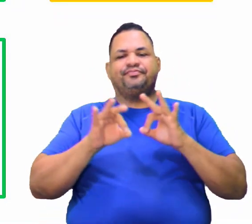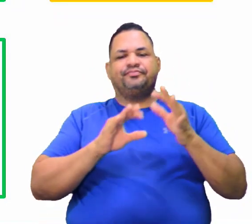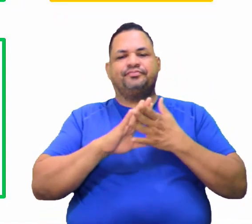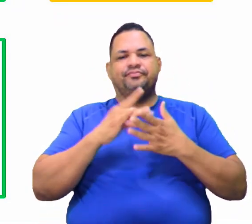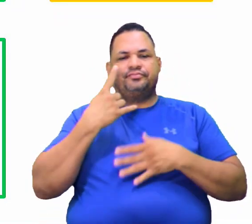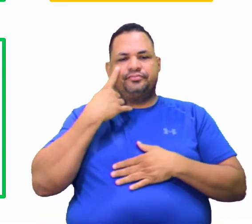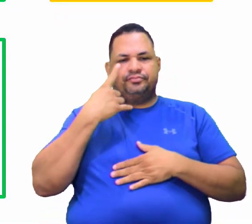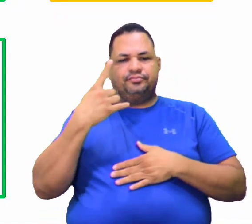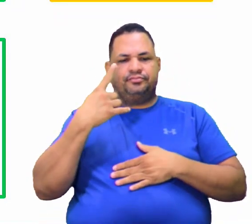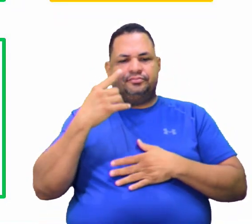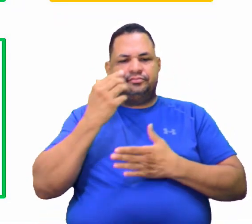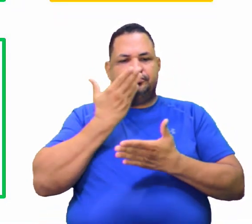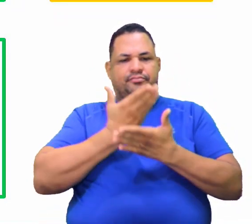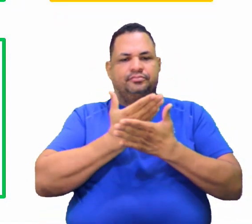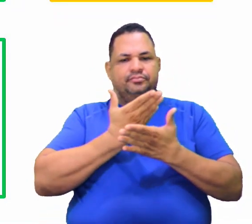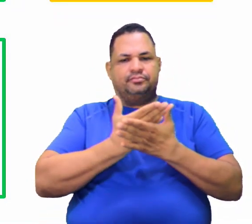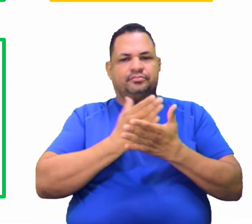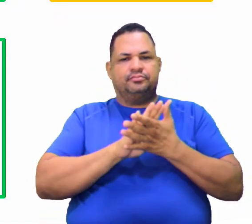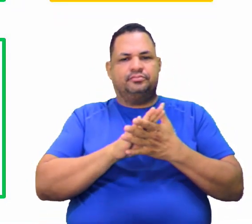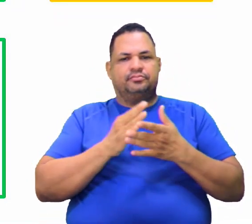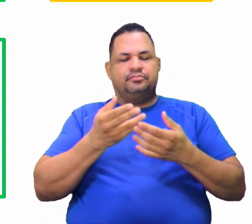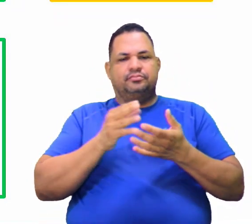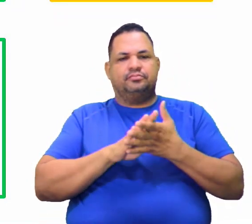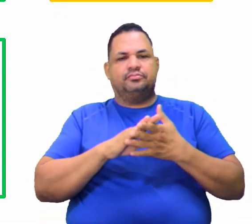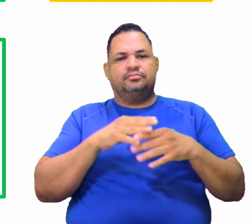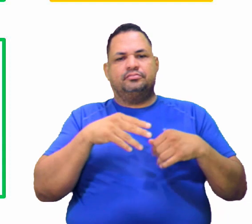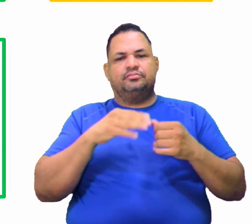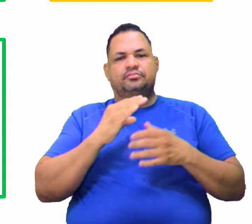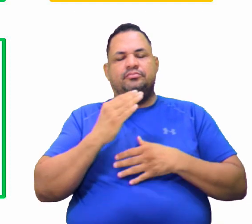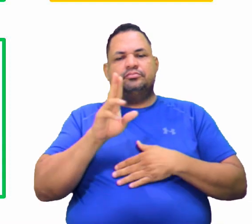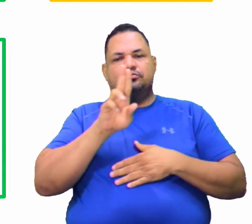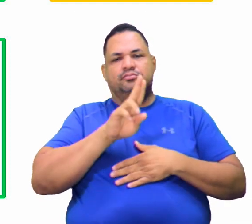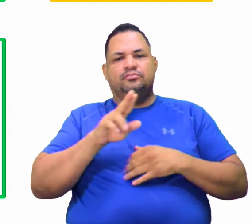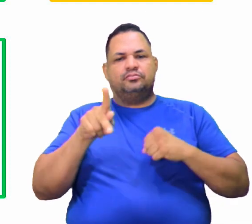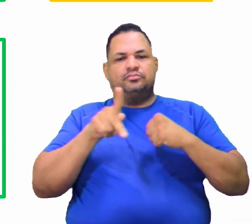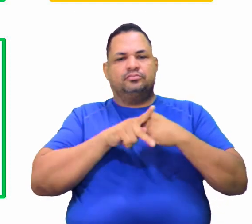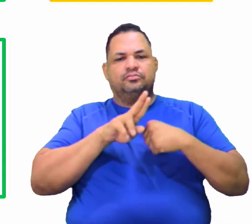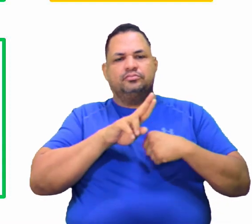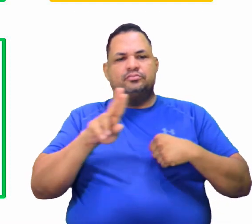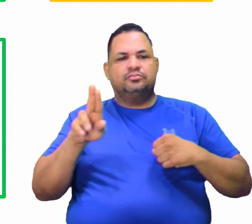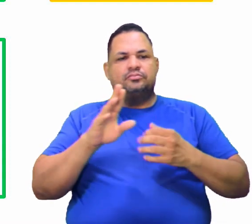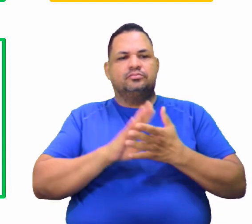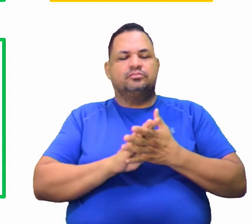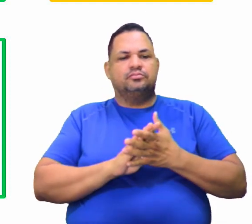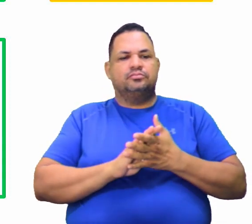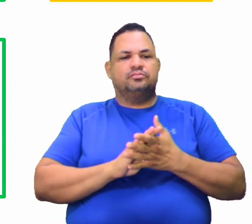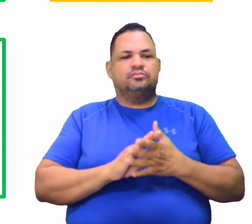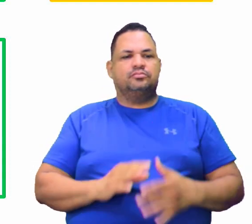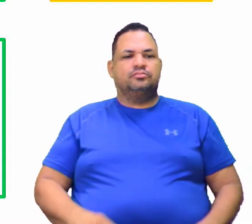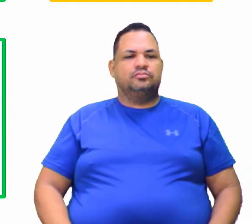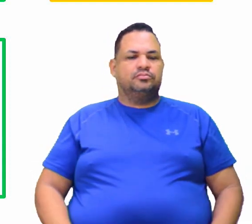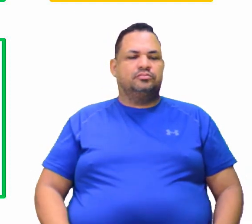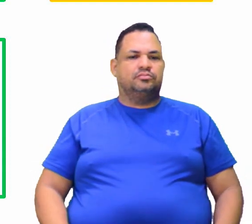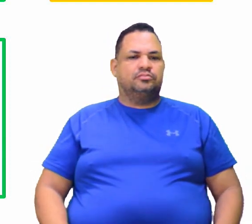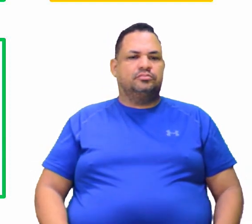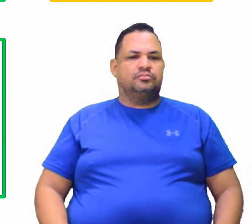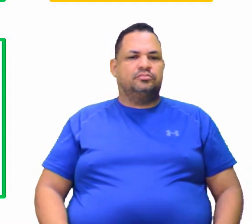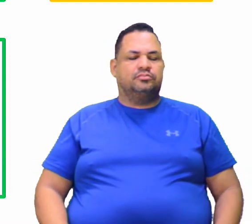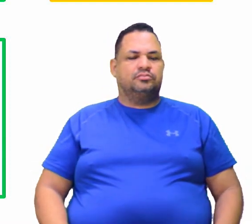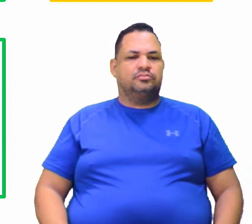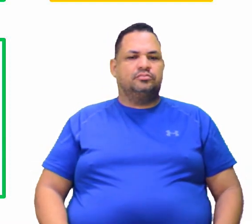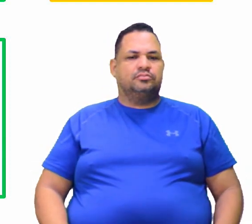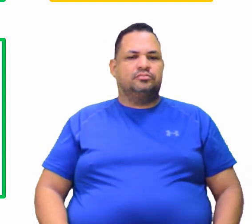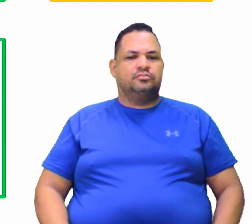você, né, estudar. Colocação pronominal, a próclise em preposição mais gerúndio,